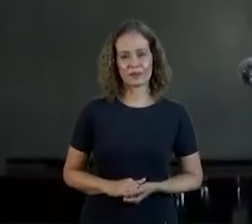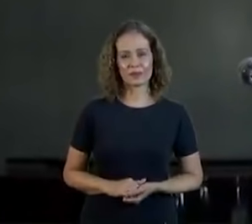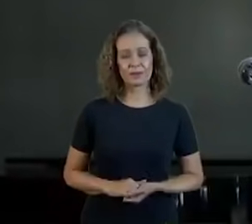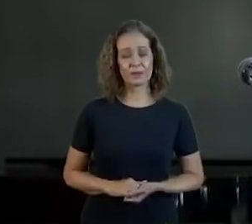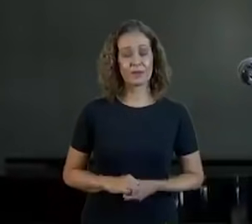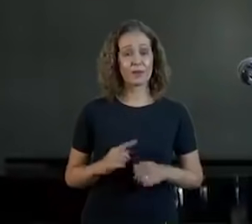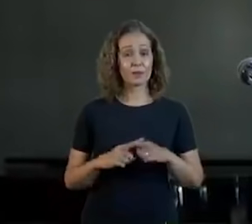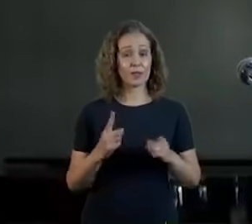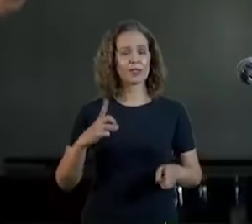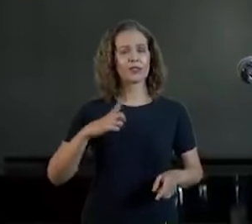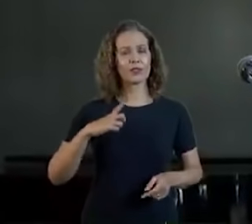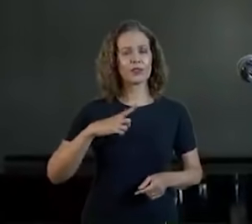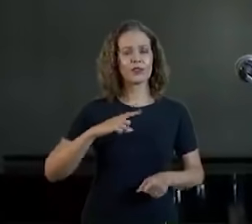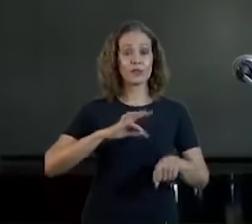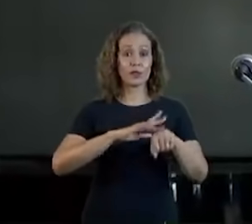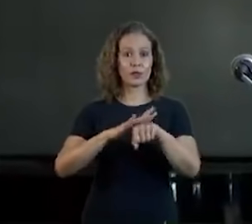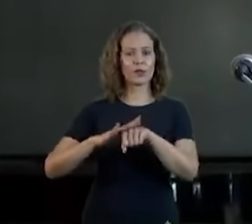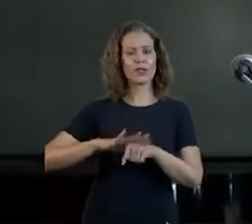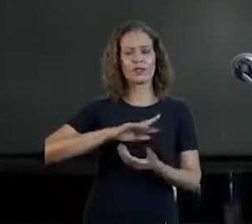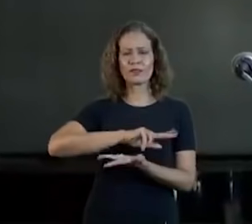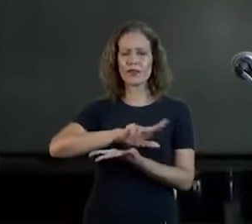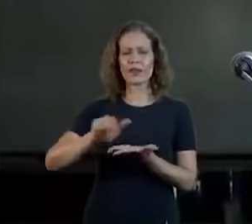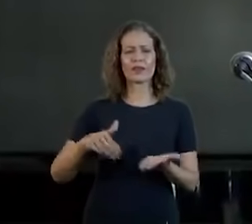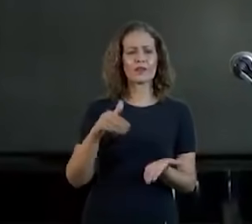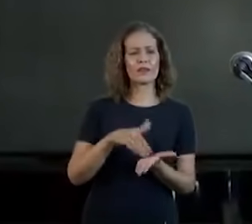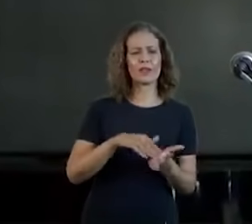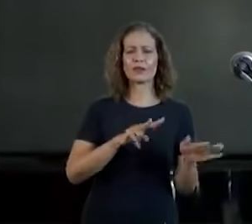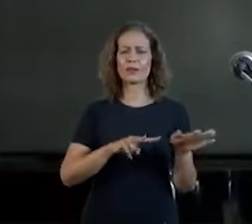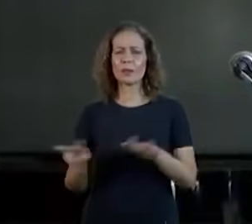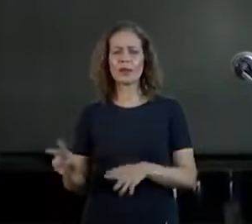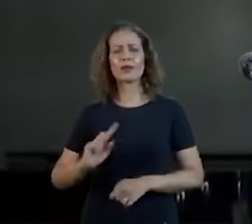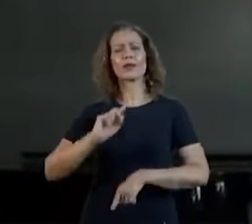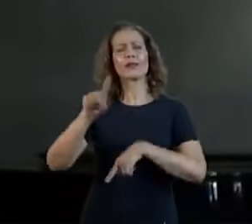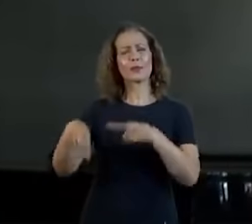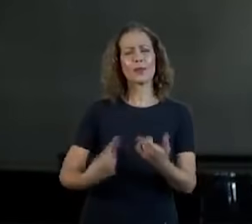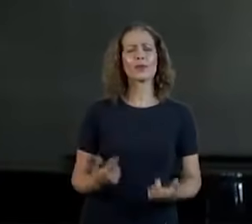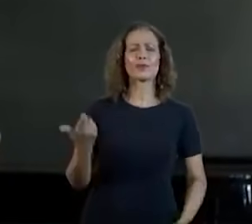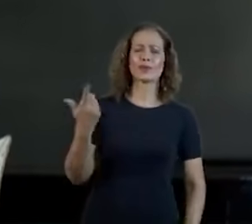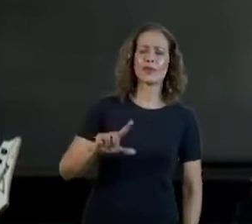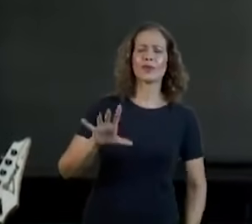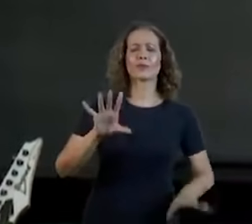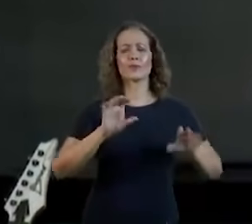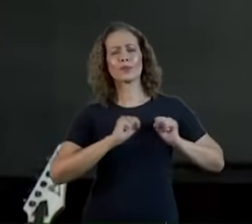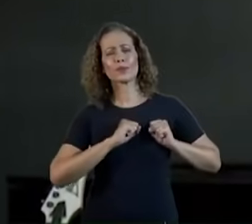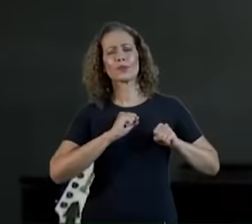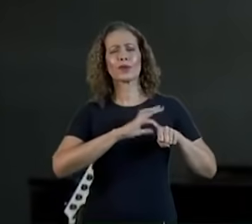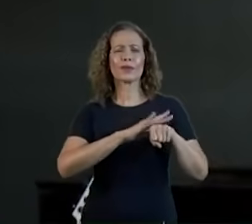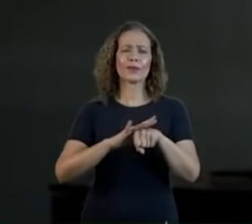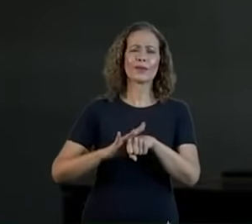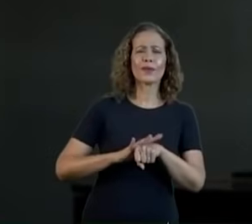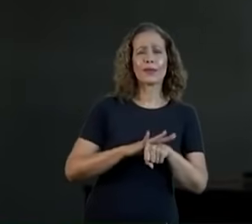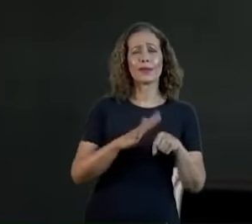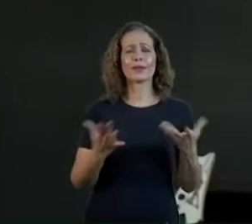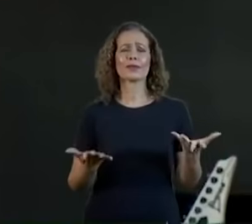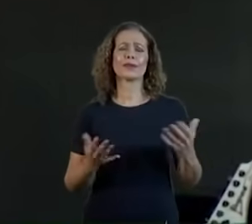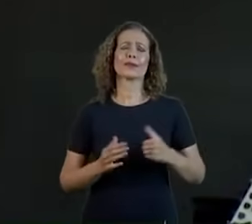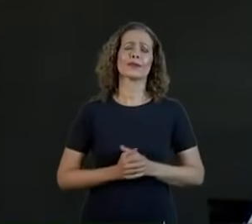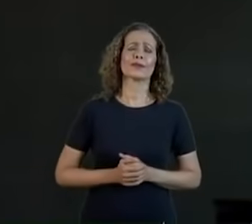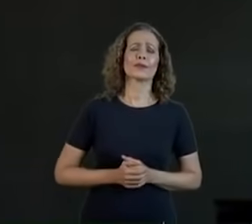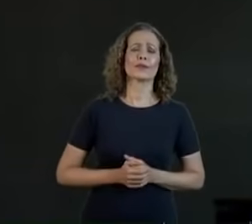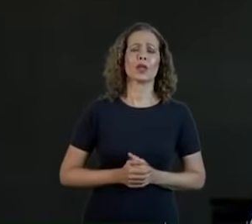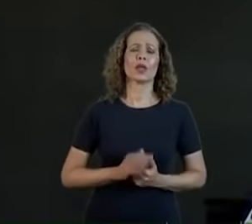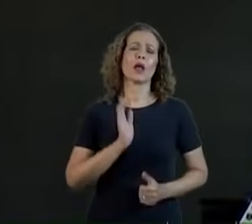Mas eu tive outras doenças. Isso aí era um fim de semana. Aí no outro eu pegava outra. E aí, tinha nada para fazer, pneumonia,